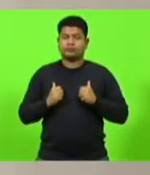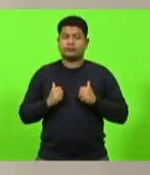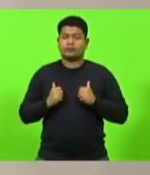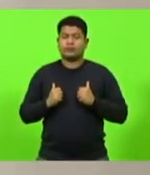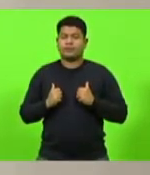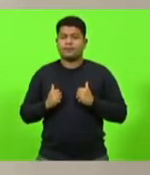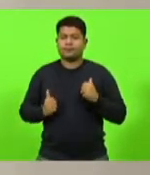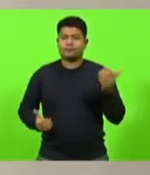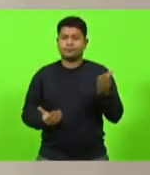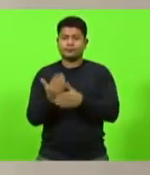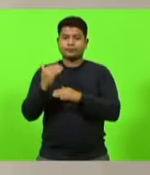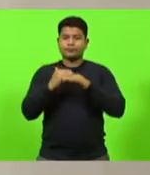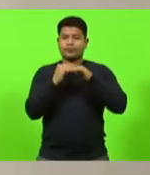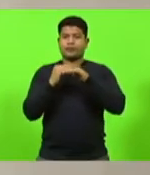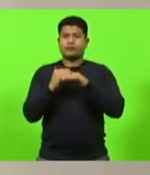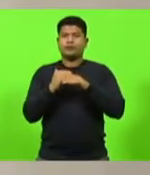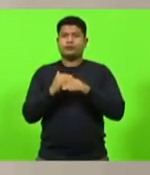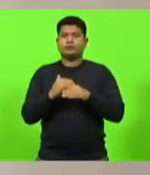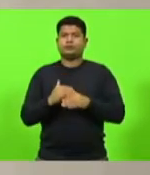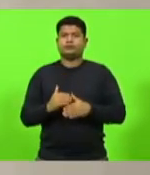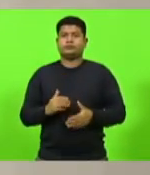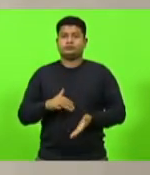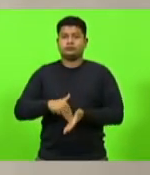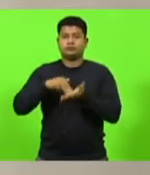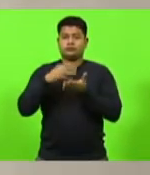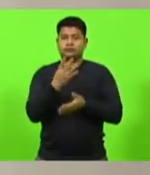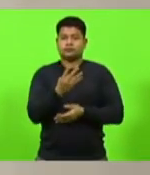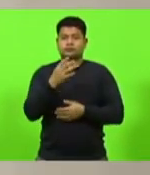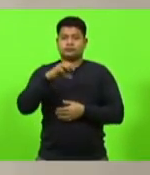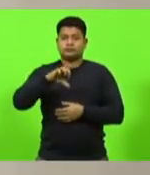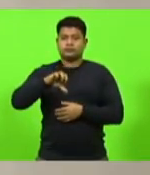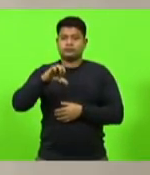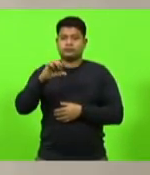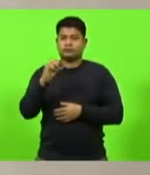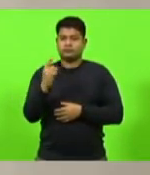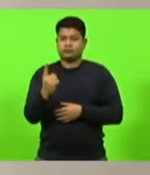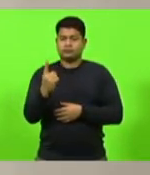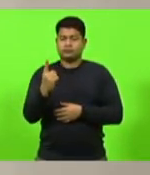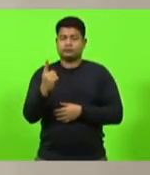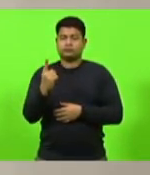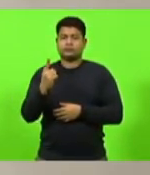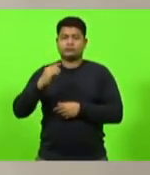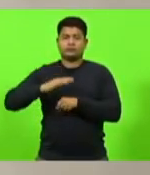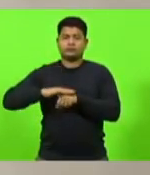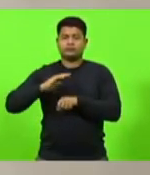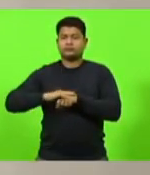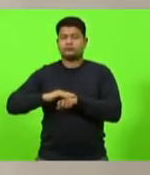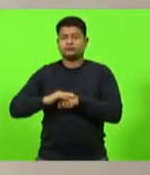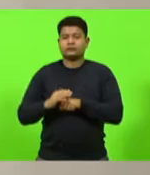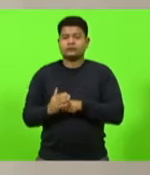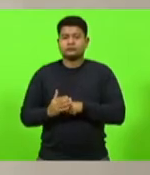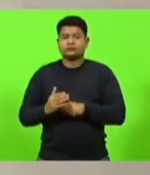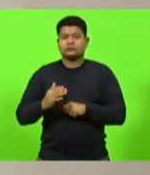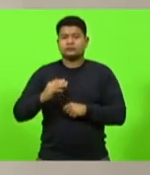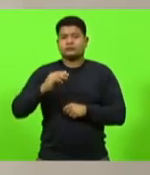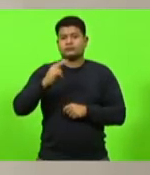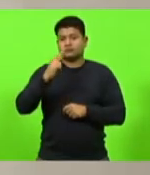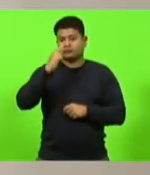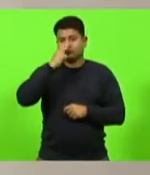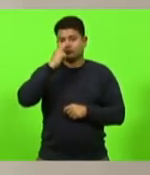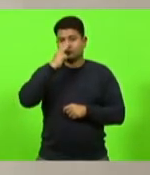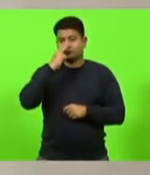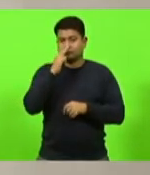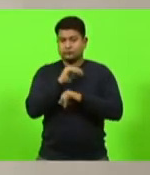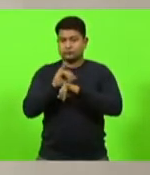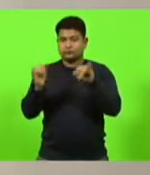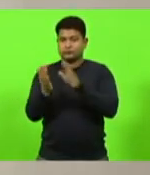encontram. Aprovado por unanimidade. Moção 491, Autor, deputado Nazareno Martins, manifestando aplausos